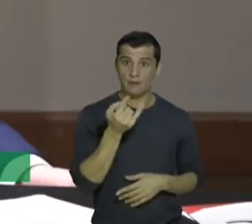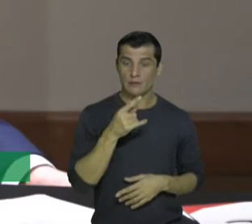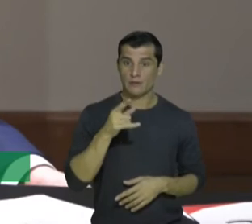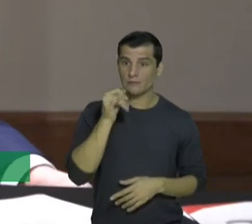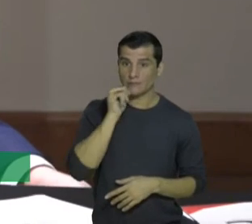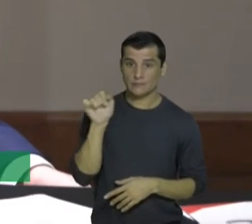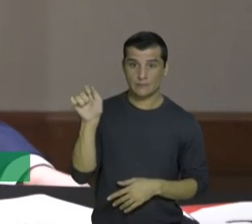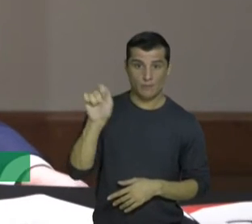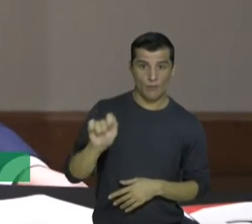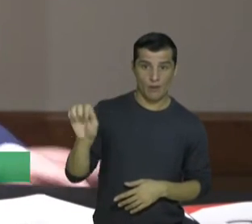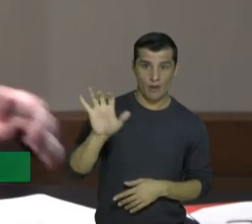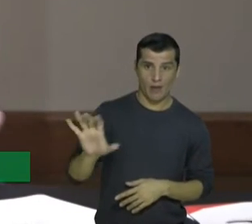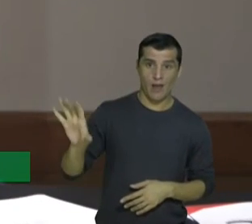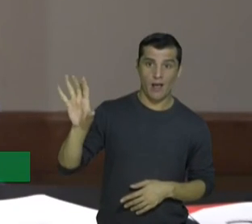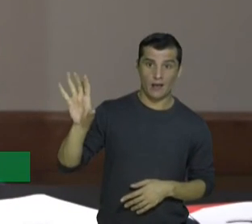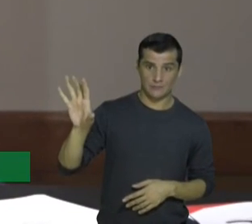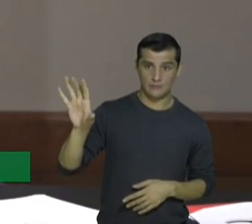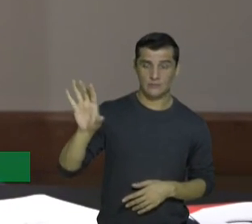né